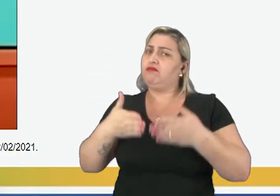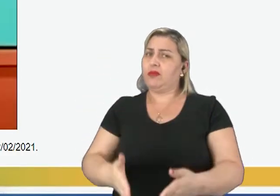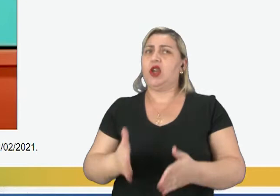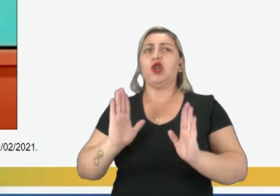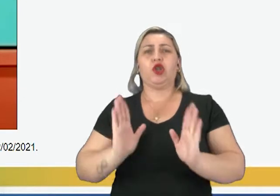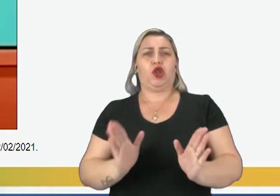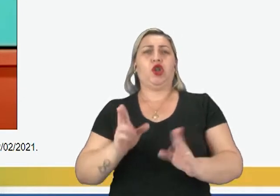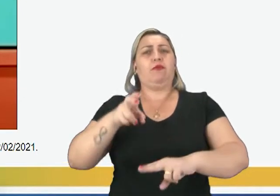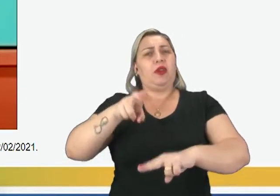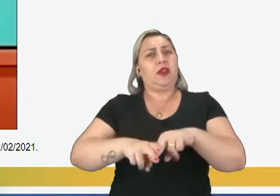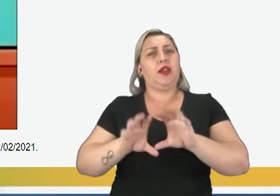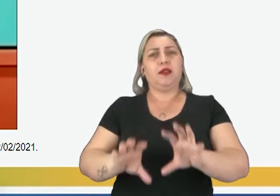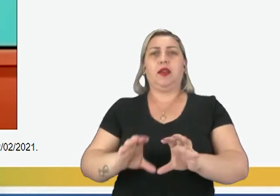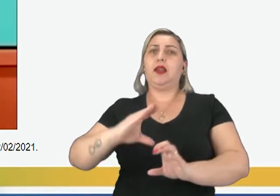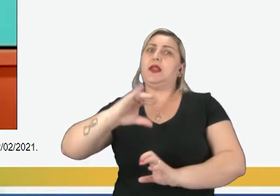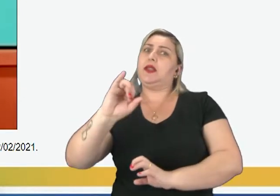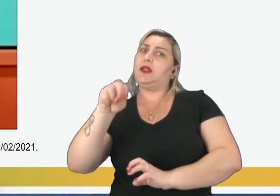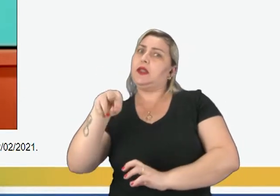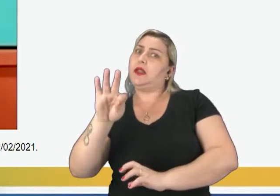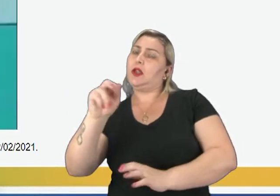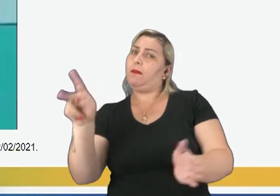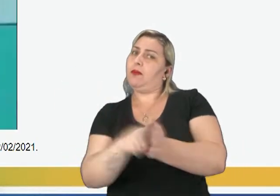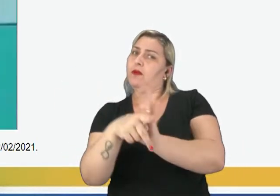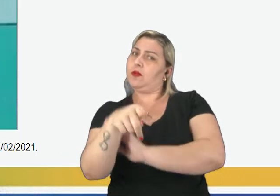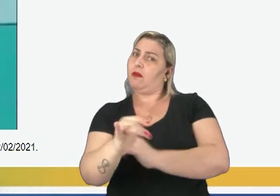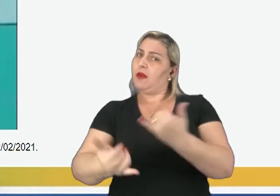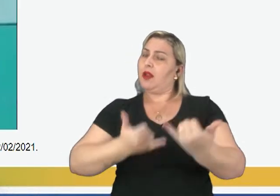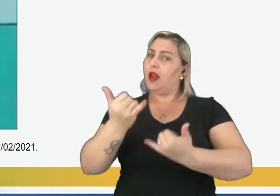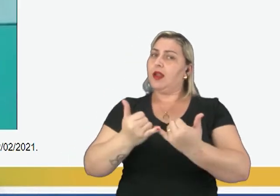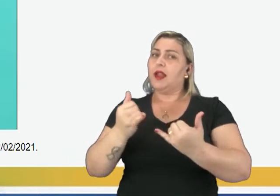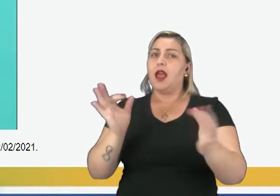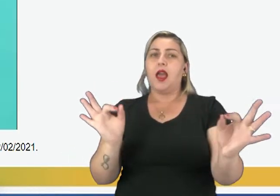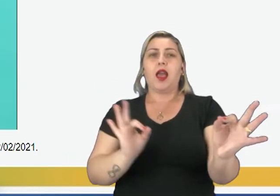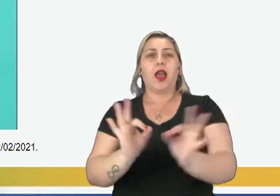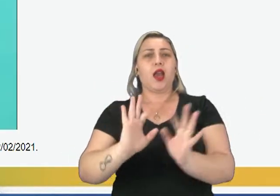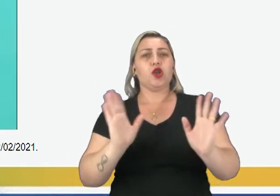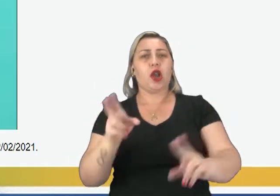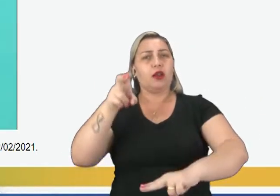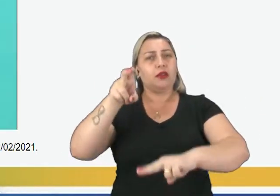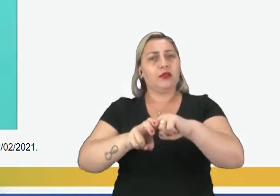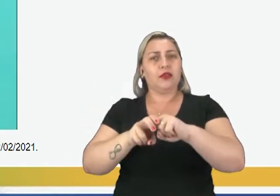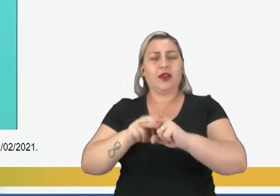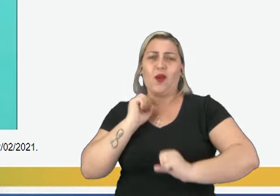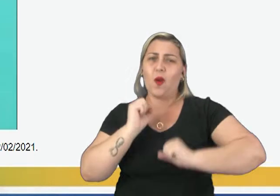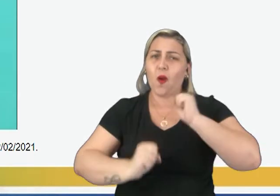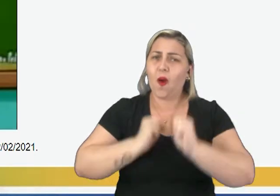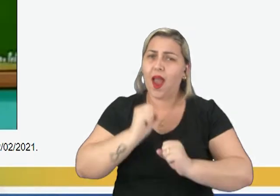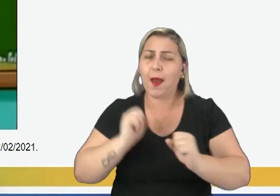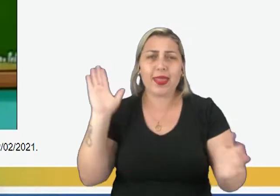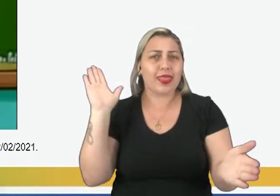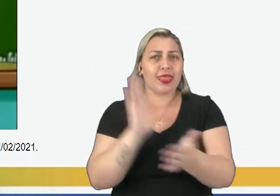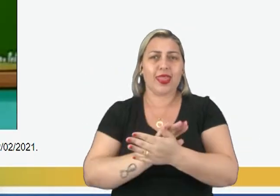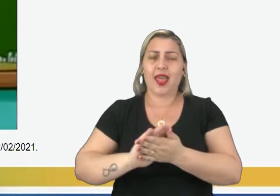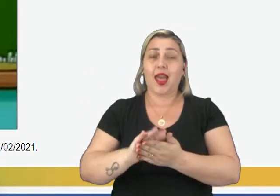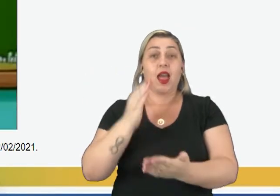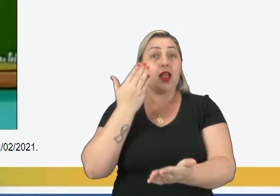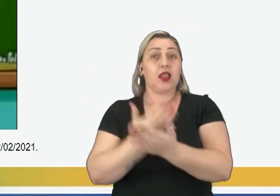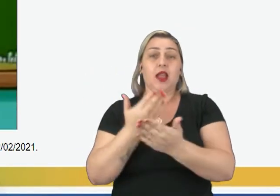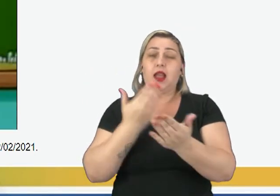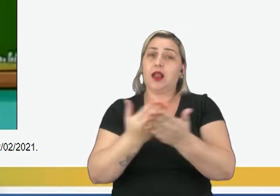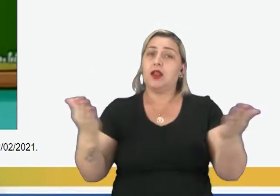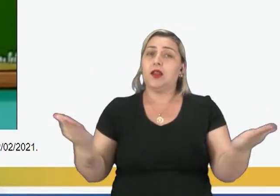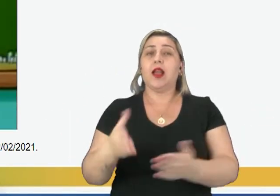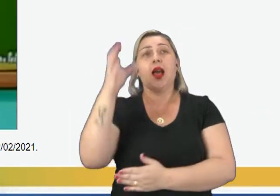assim. Cíntia, isso é coisa sua. Arrume já a carteira dele. Corri tanto por nada. Na aula de hoje,